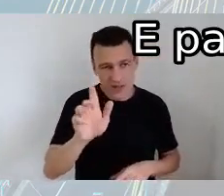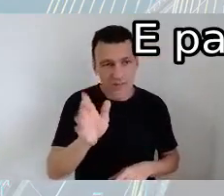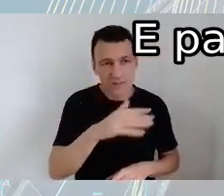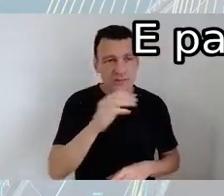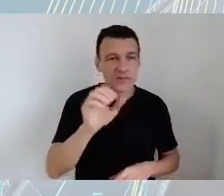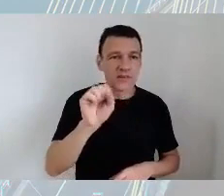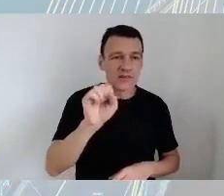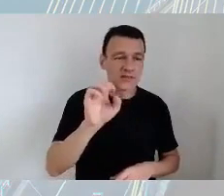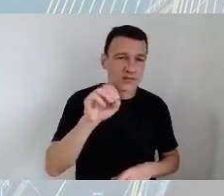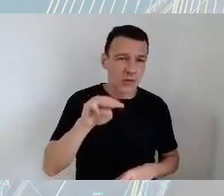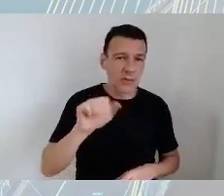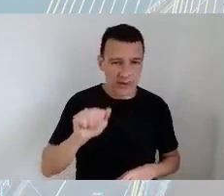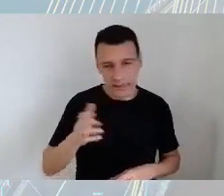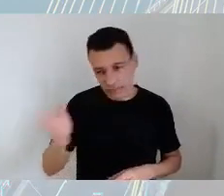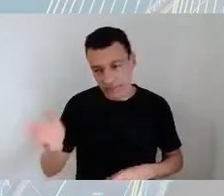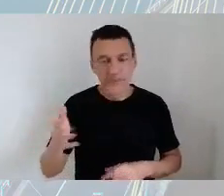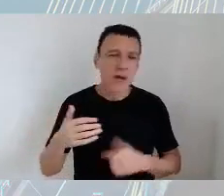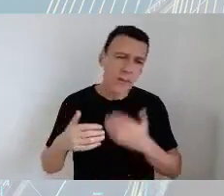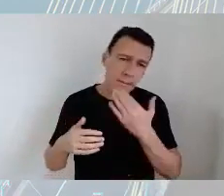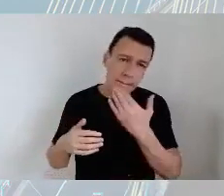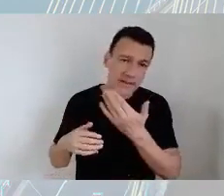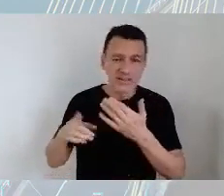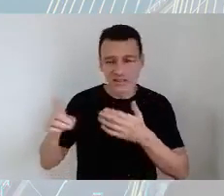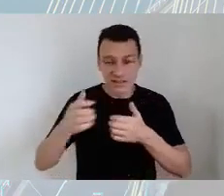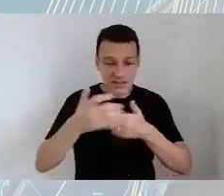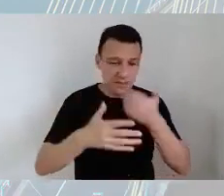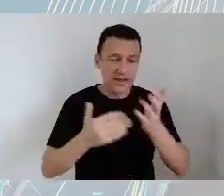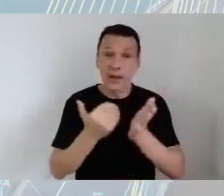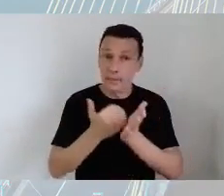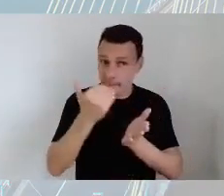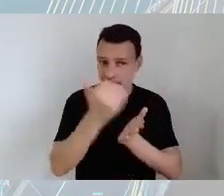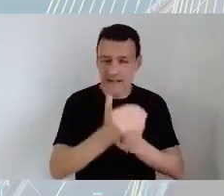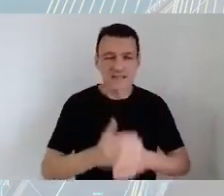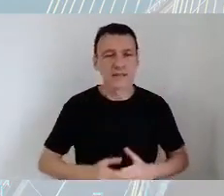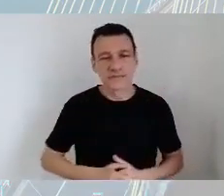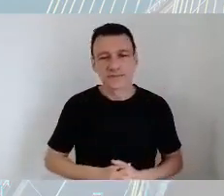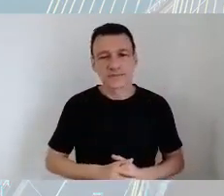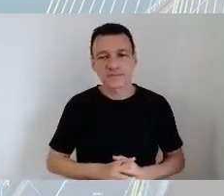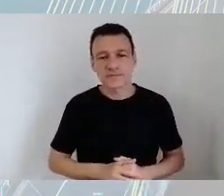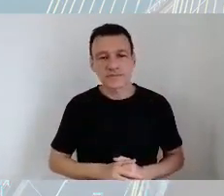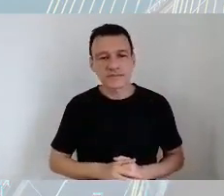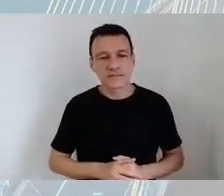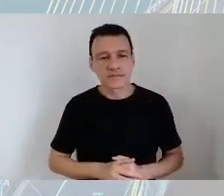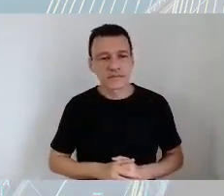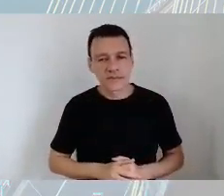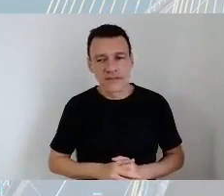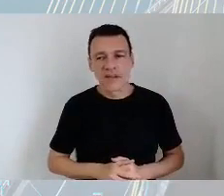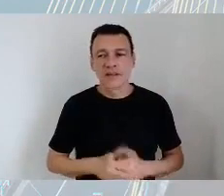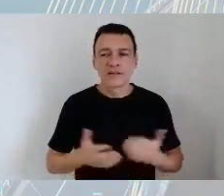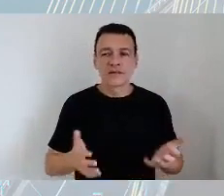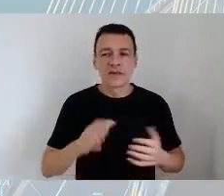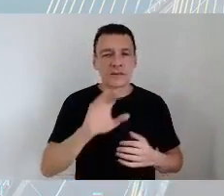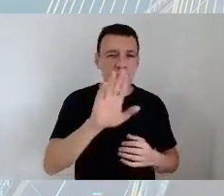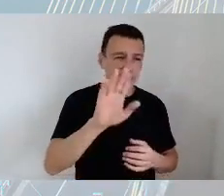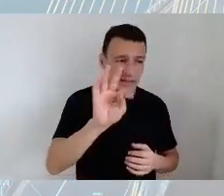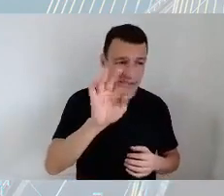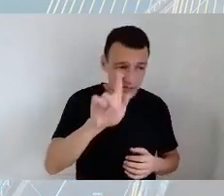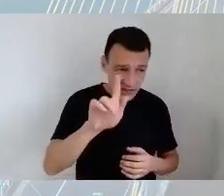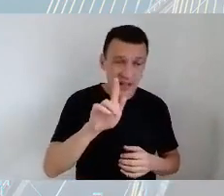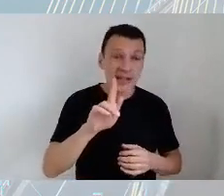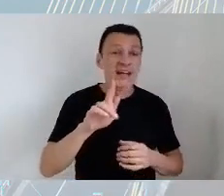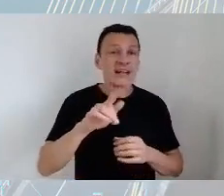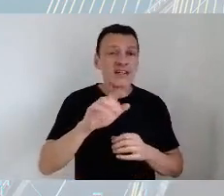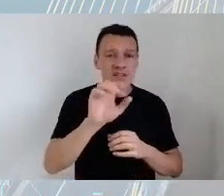Bom, aqui a gente começa um elo interessante. O BTG Soma é o projeto do Banco BTG para aceleração